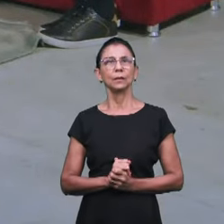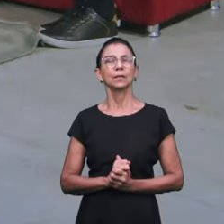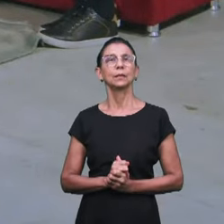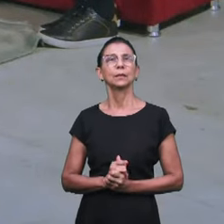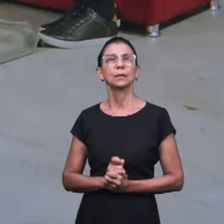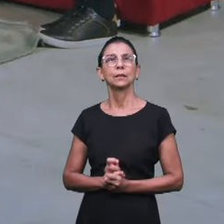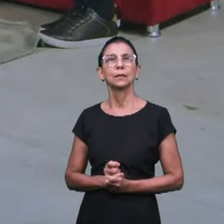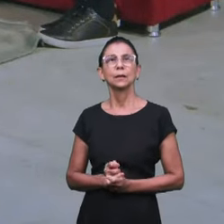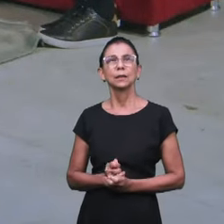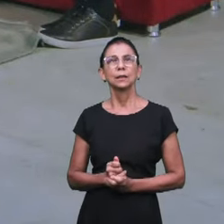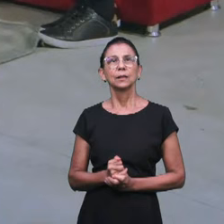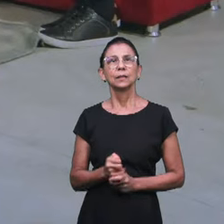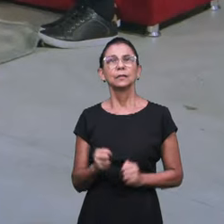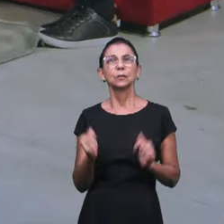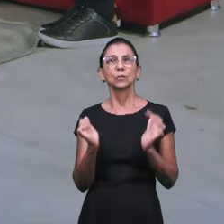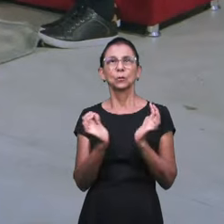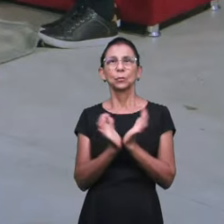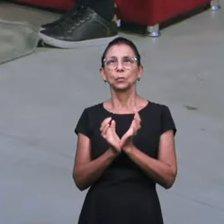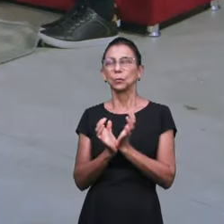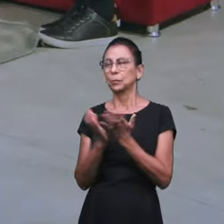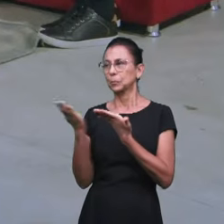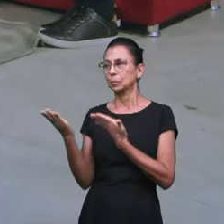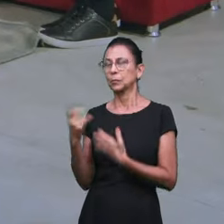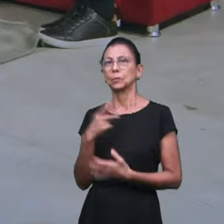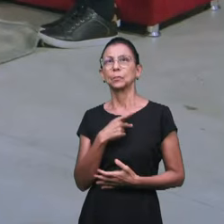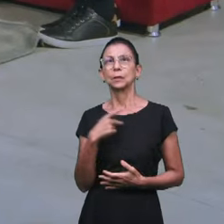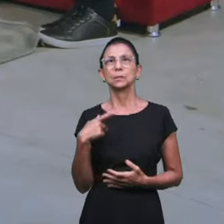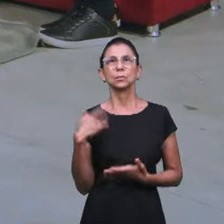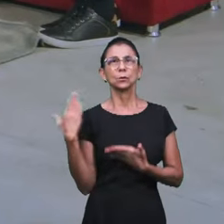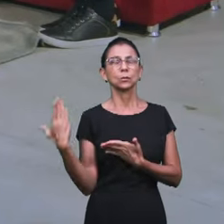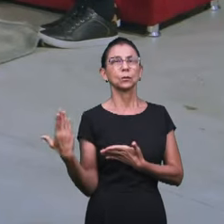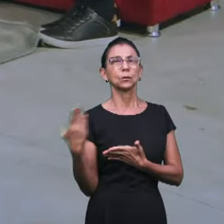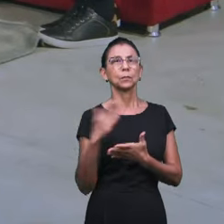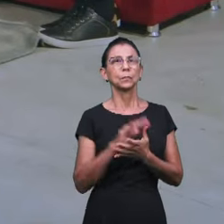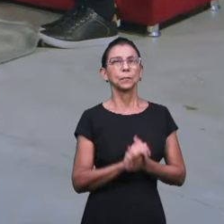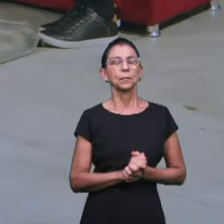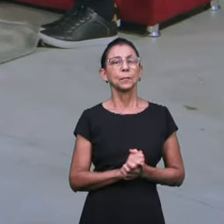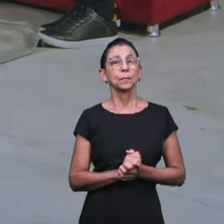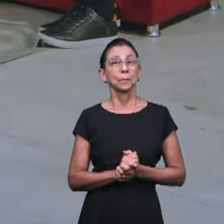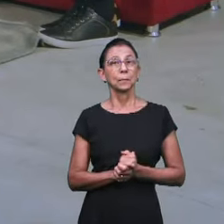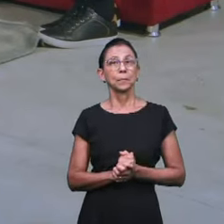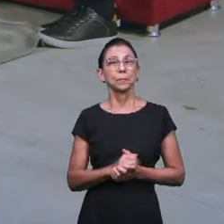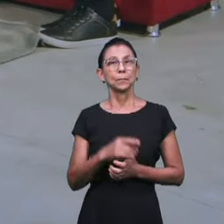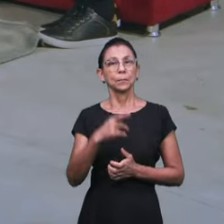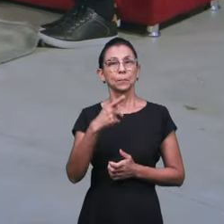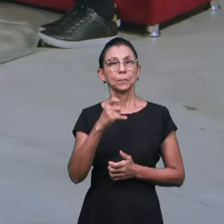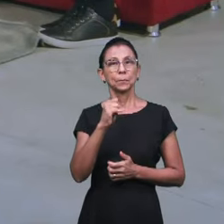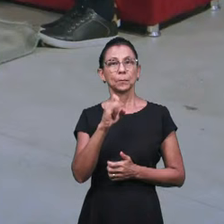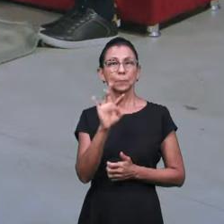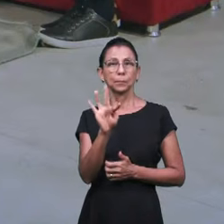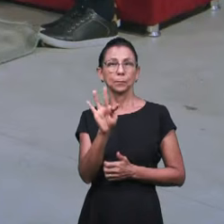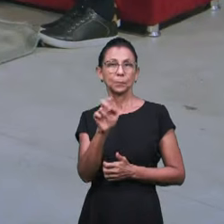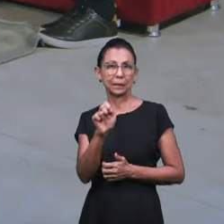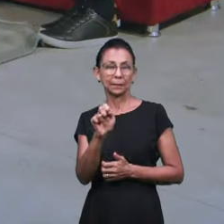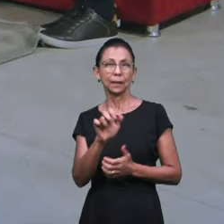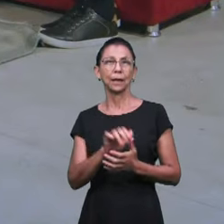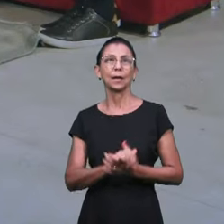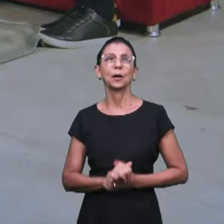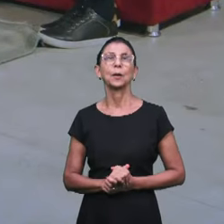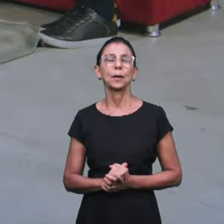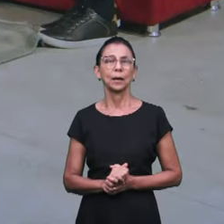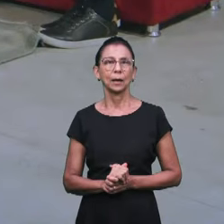temos aqui um grupo, né, de pastores. Eu tenho aqui do meu lado o pastor Luiz Fernando Pita. O pastor Luiz Fernando, ele pertence ao